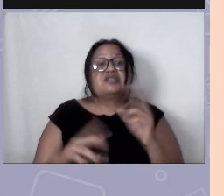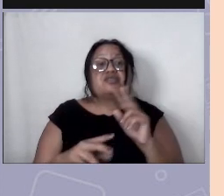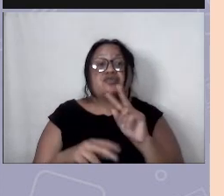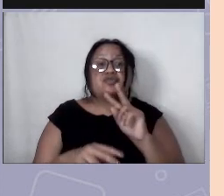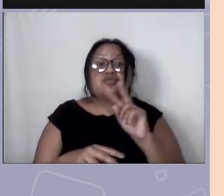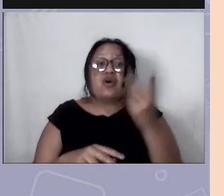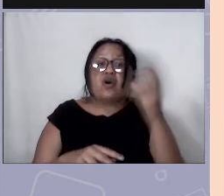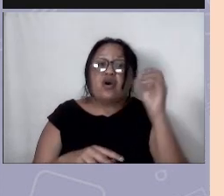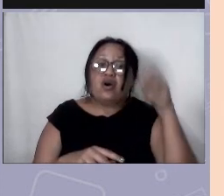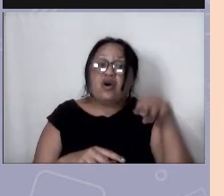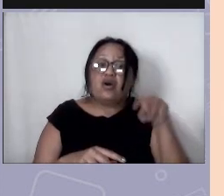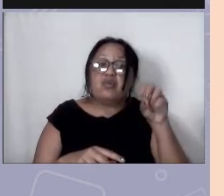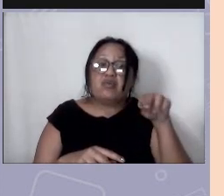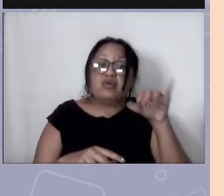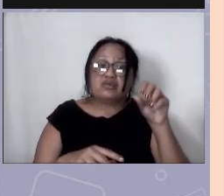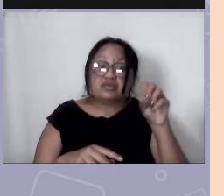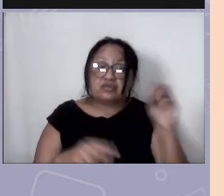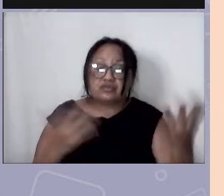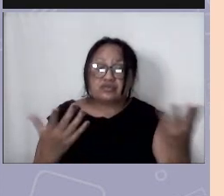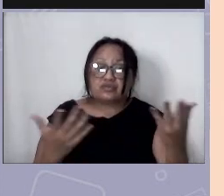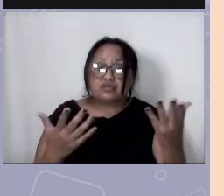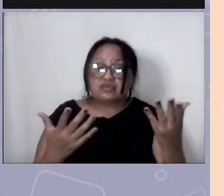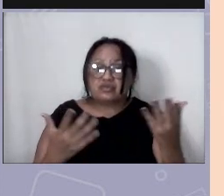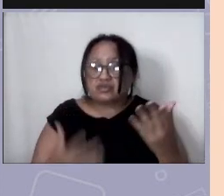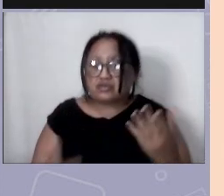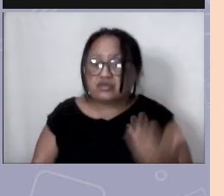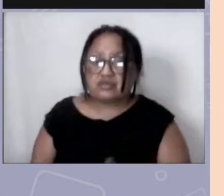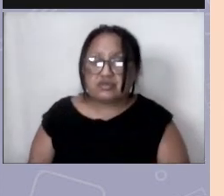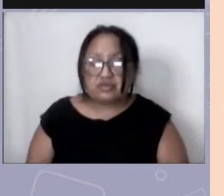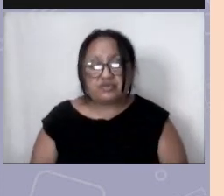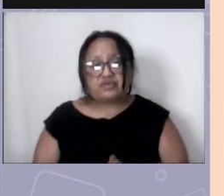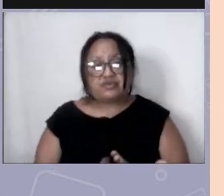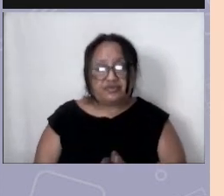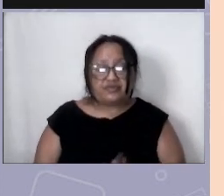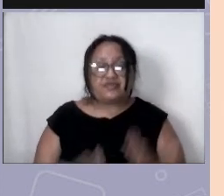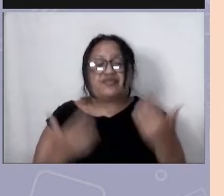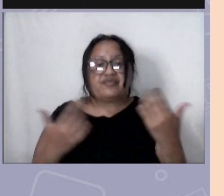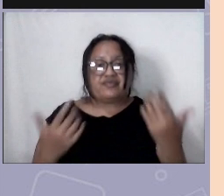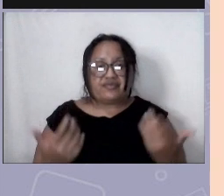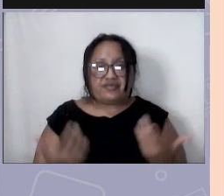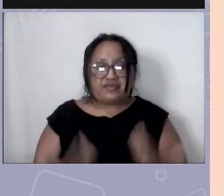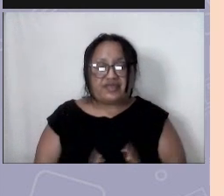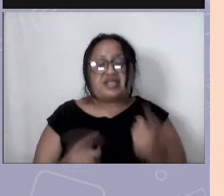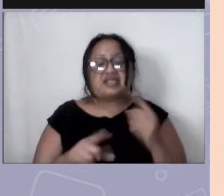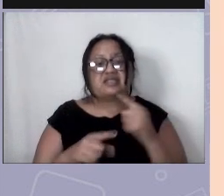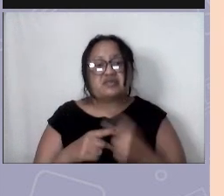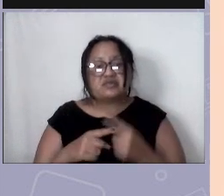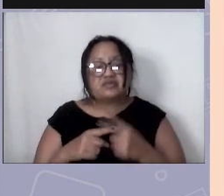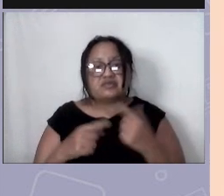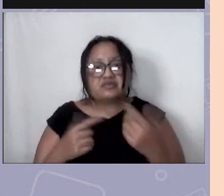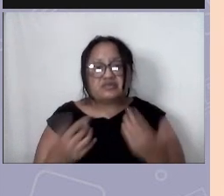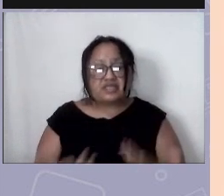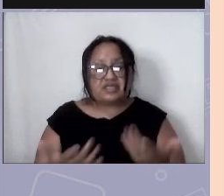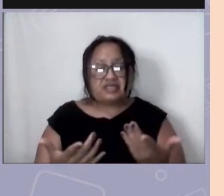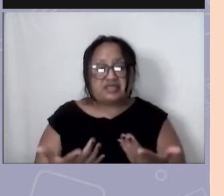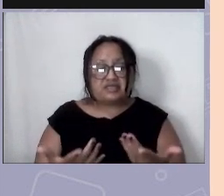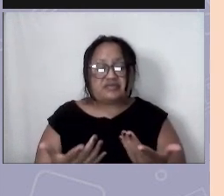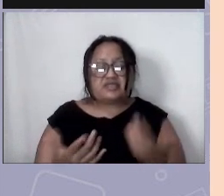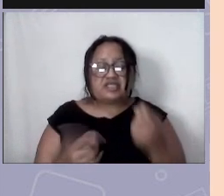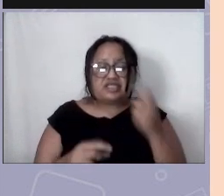problema é quando ele está em excesso mas o colesterol ele tem sim a sua importância ele não é só um vilão como muita gente acha